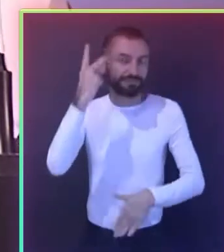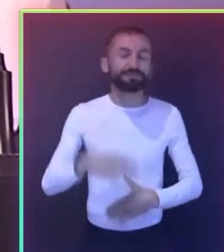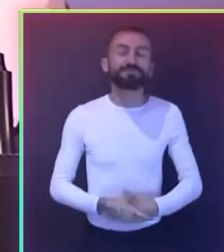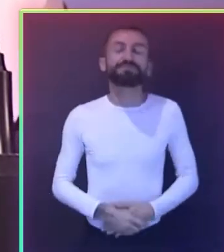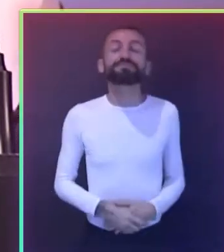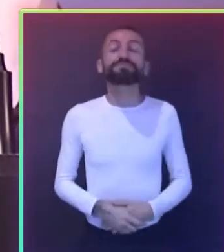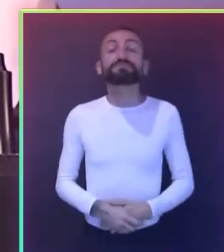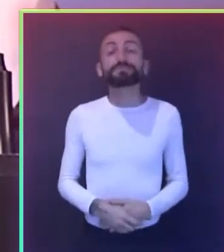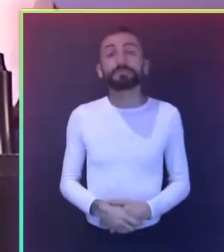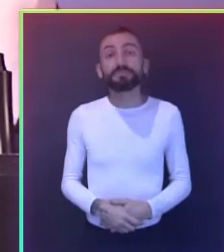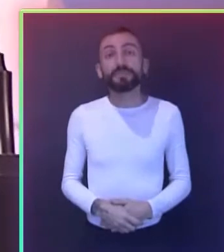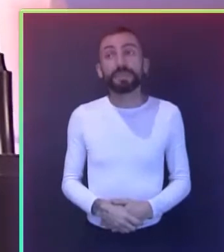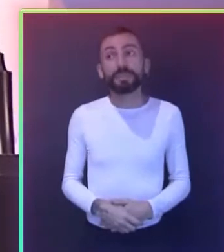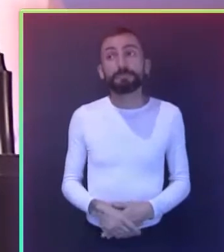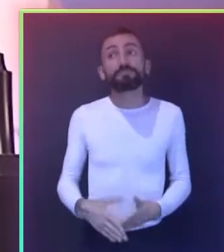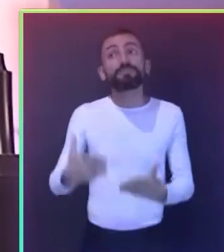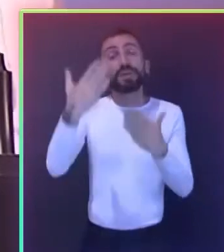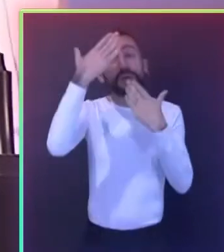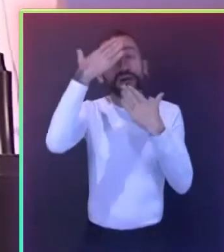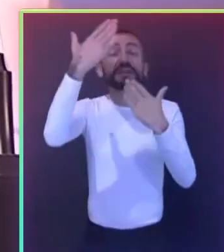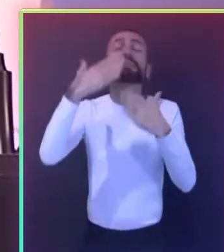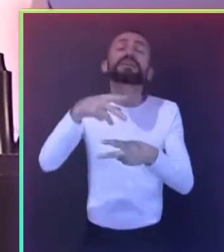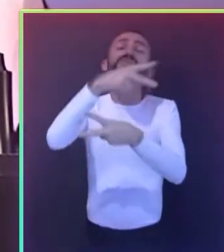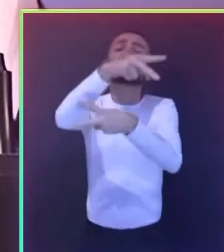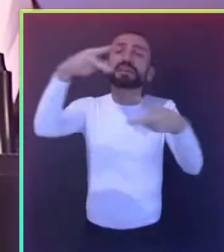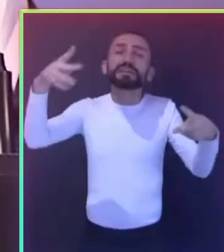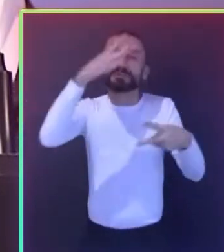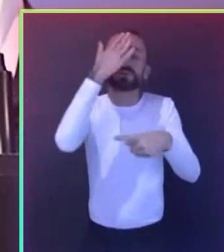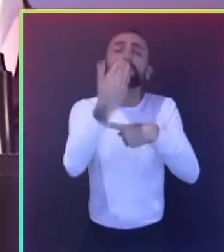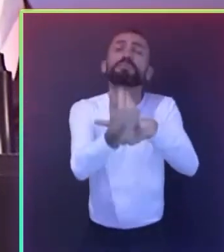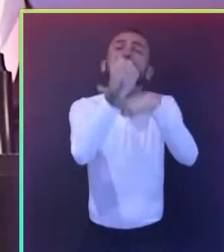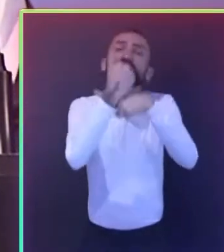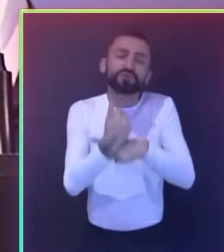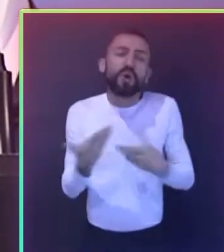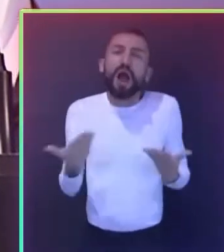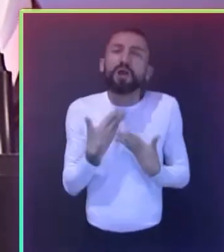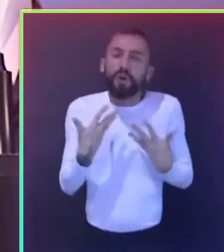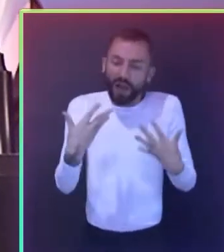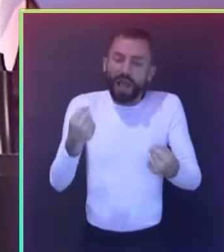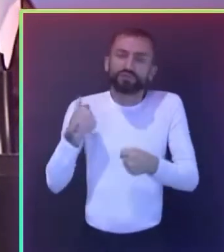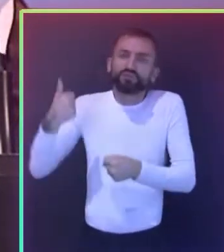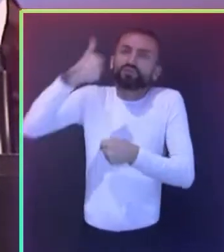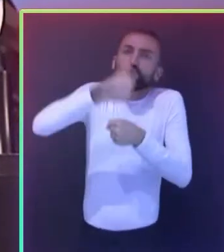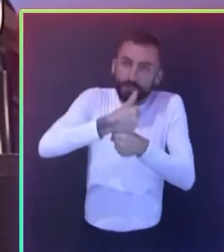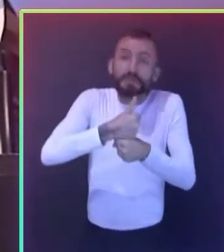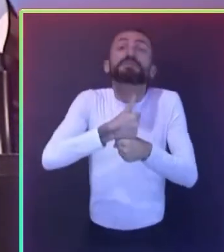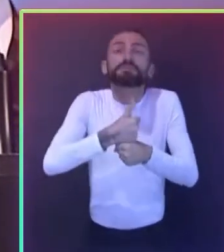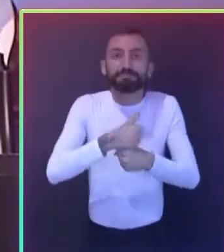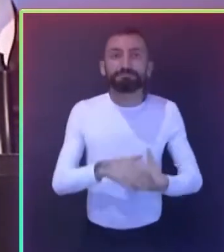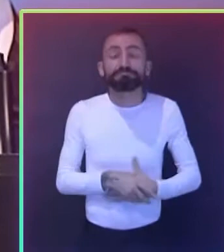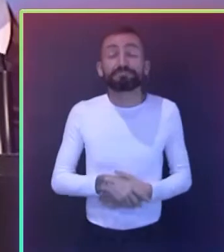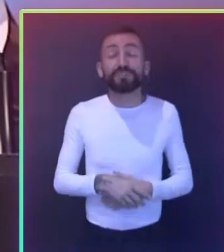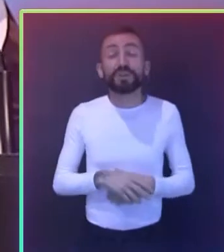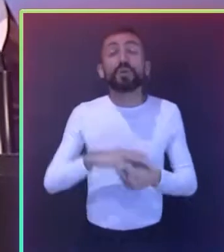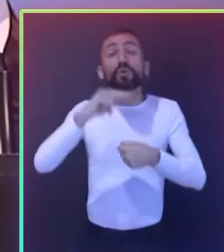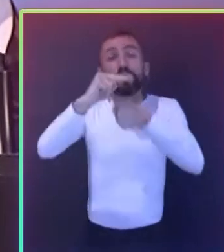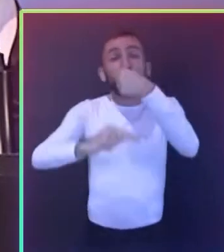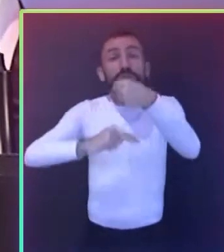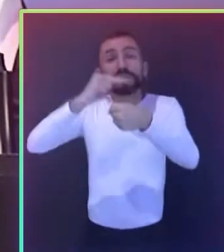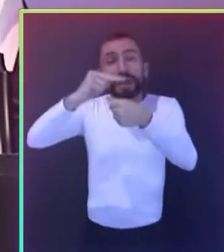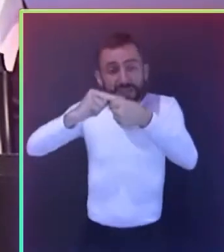e agradeço a todos que direta ou indiretamente assumir a responsabilidade pela organização desta solenidade querido mesp